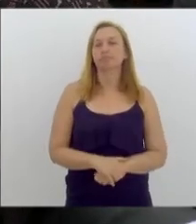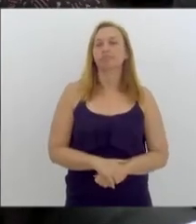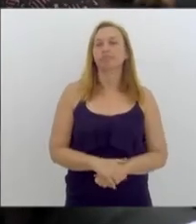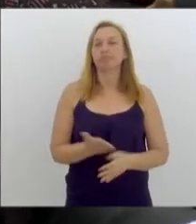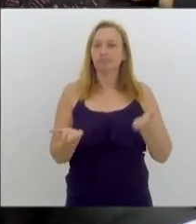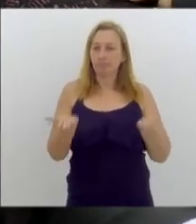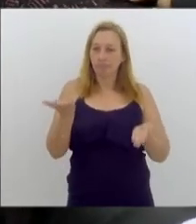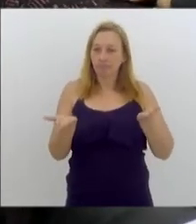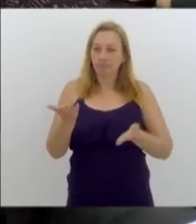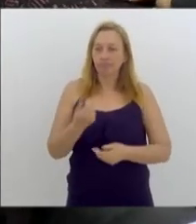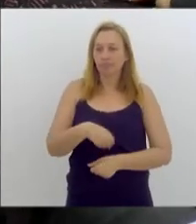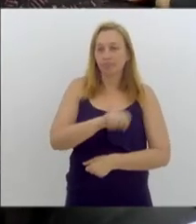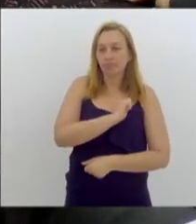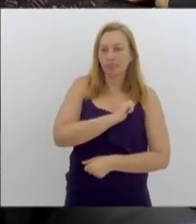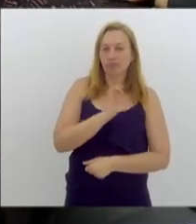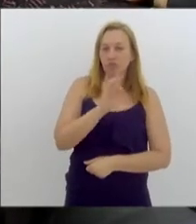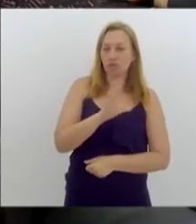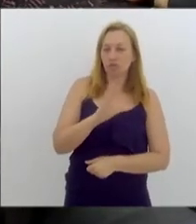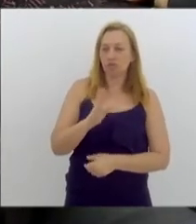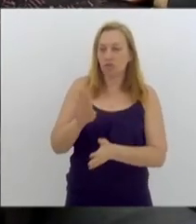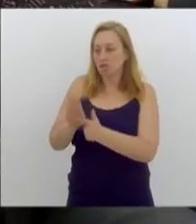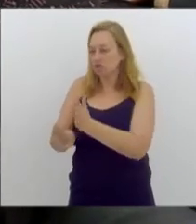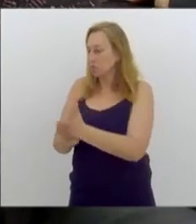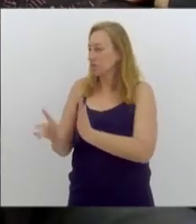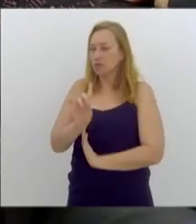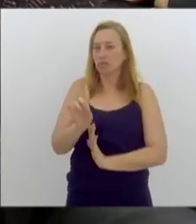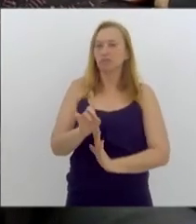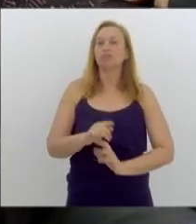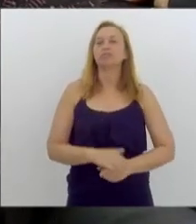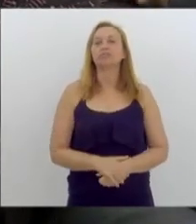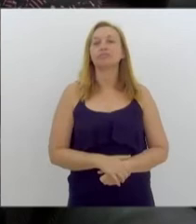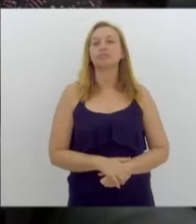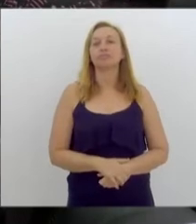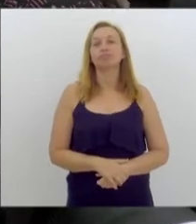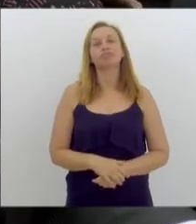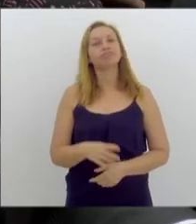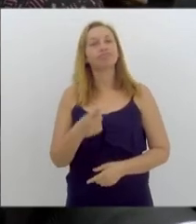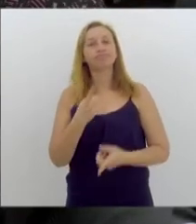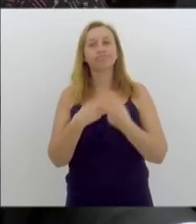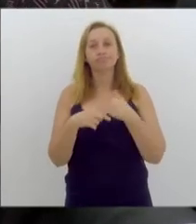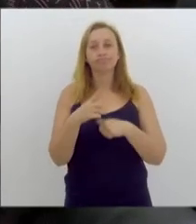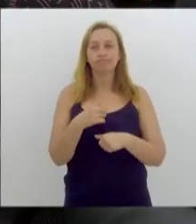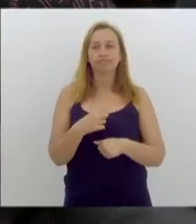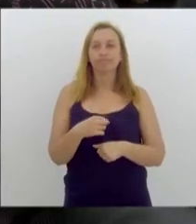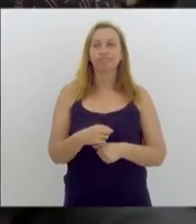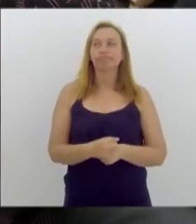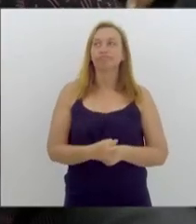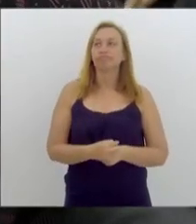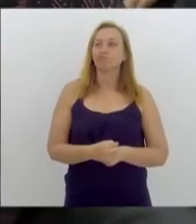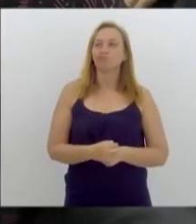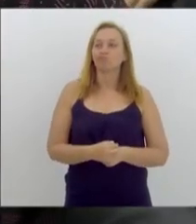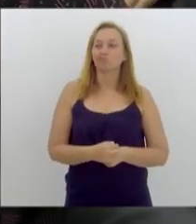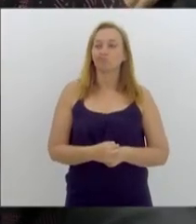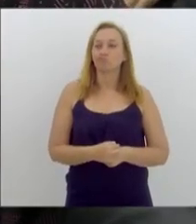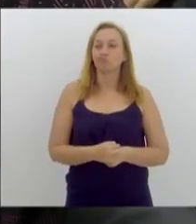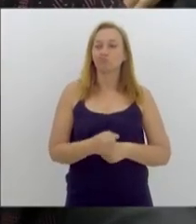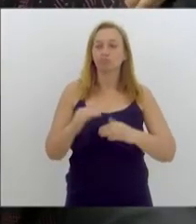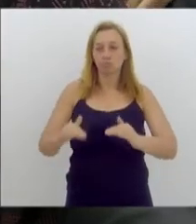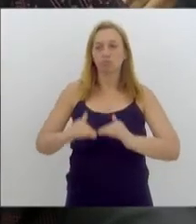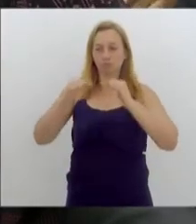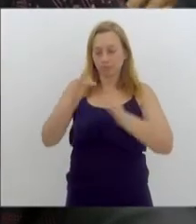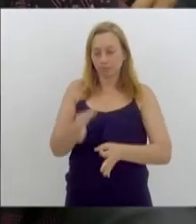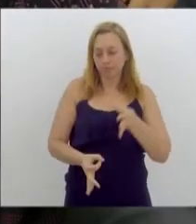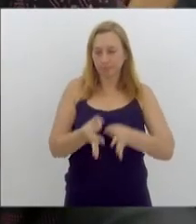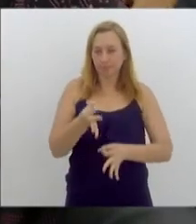equilíbrios fiscal não se faz só do lado da despesa né Então a nossa expectativa é que o Supremo